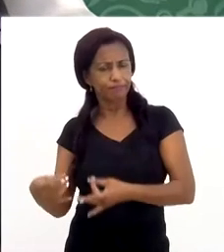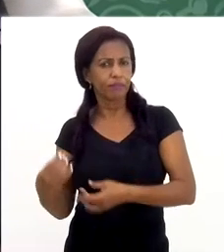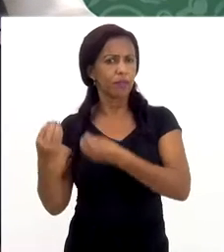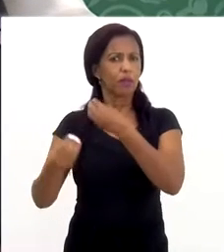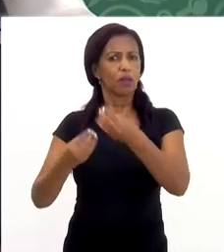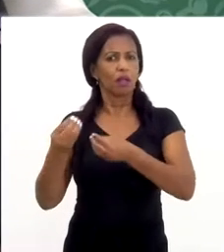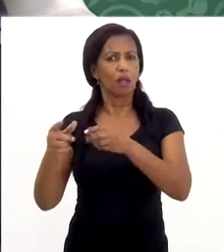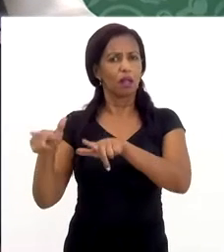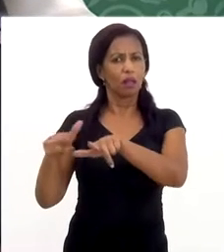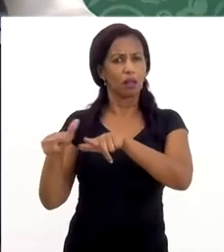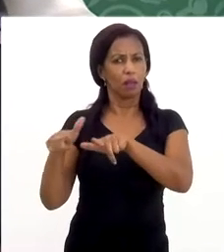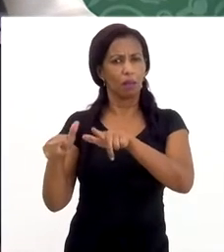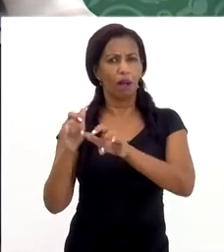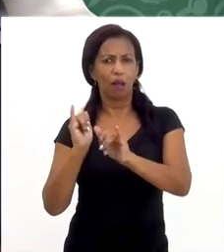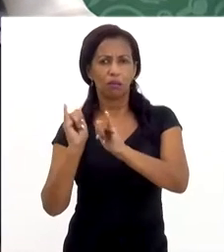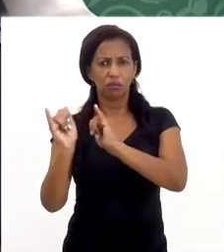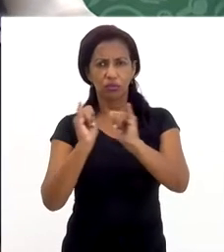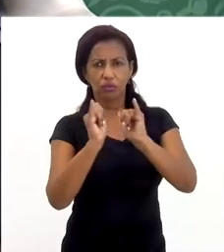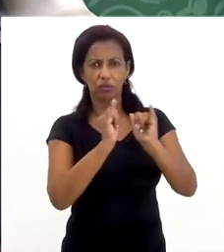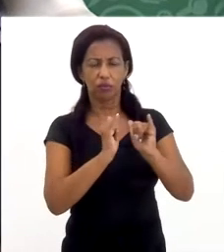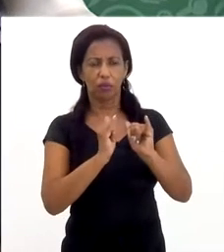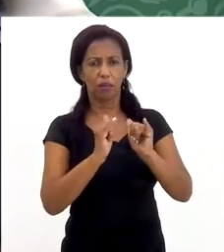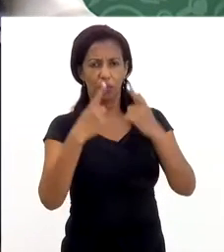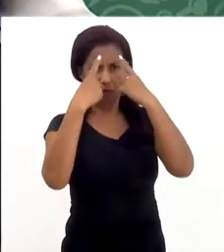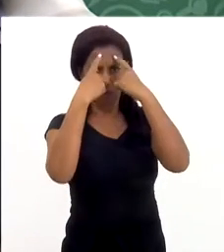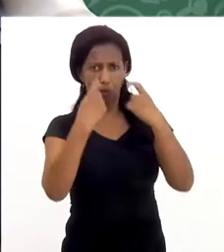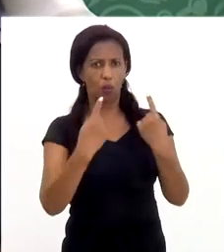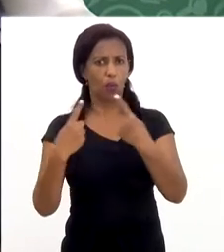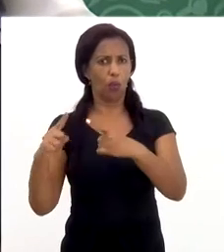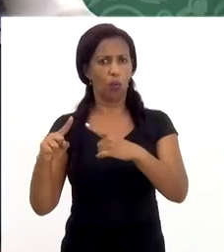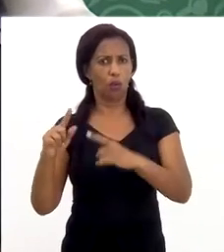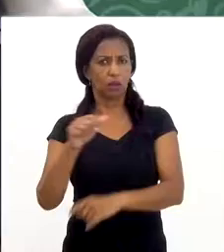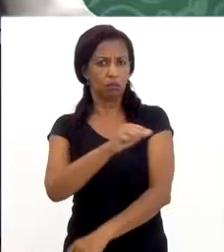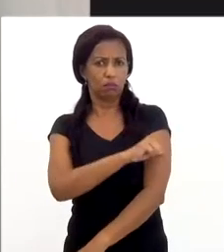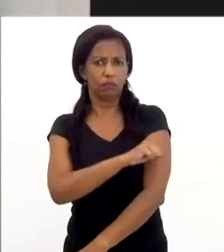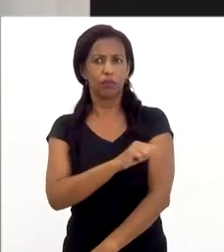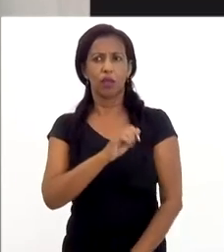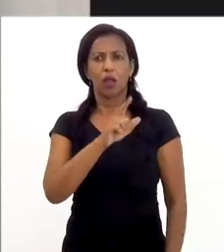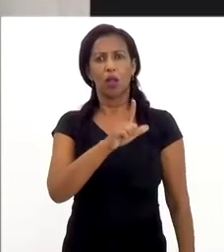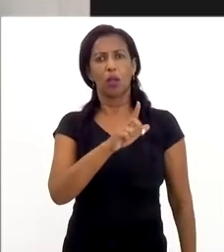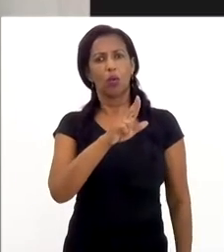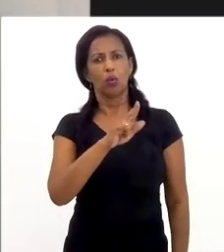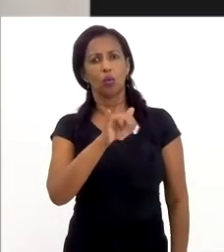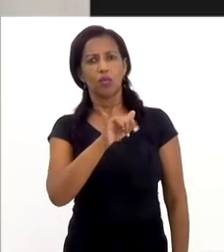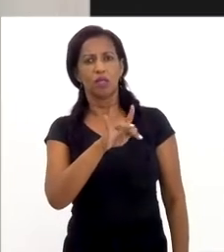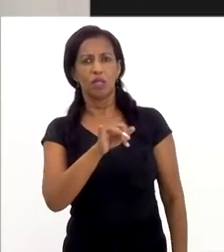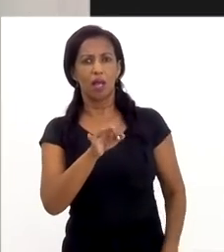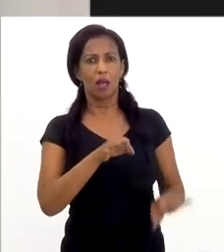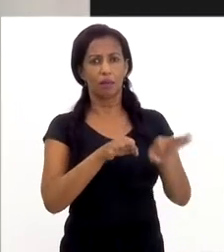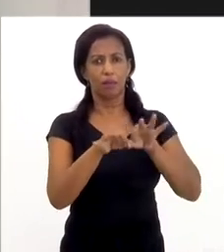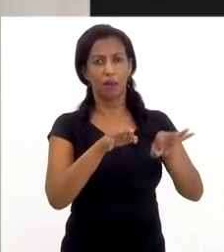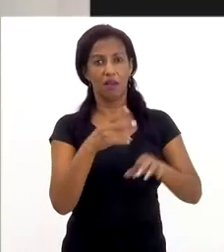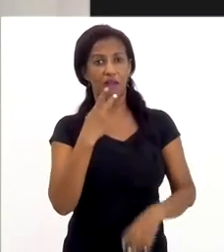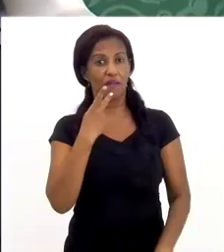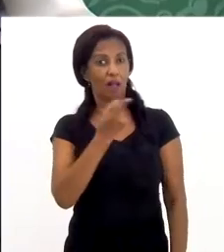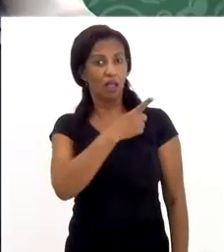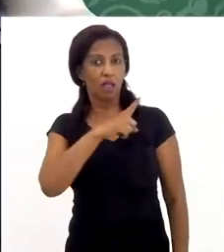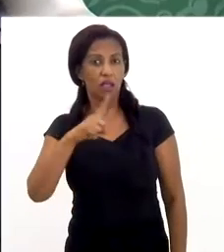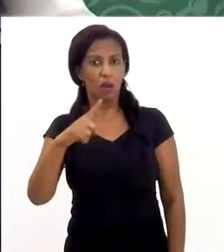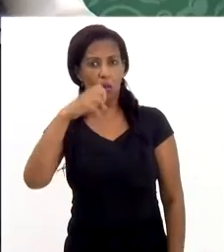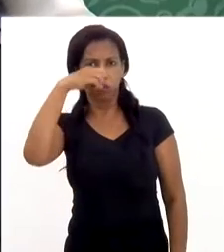deixe o trabalho que aponta dados de violência sexual entre estudantes também que comigo Lucinéia schwick fundadora do projeto